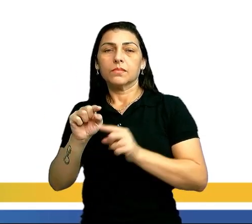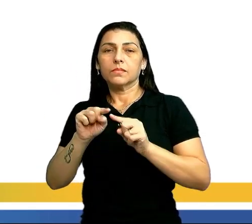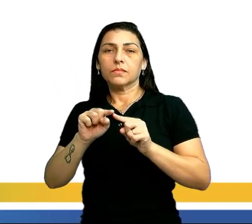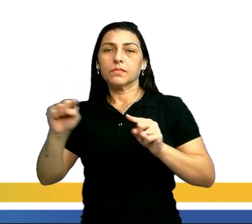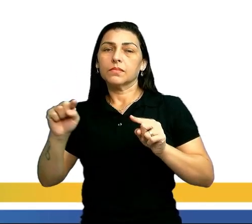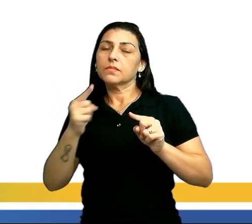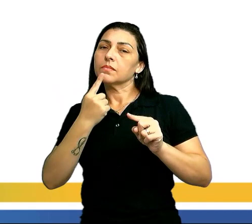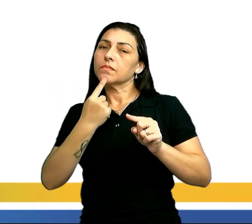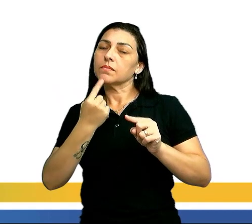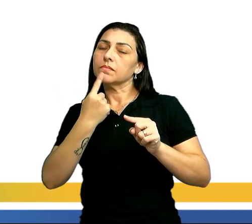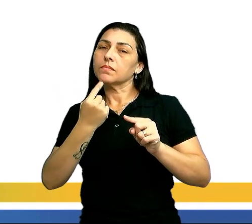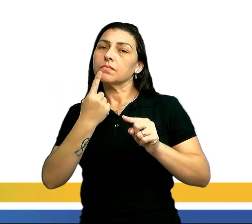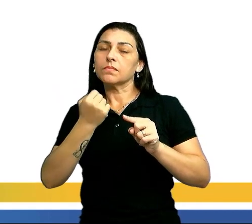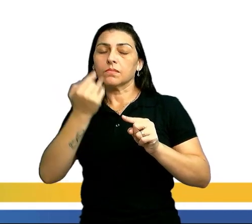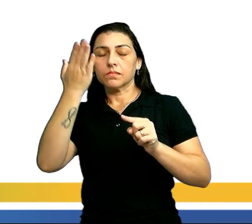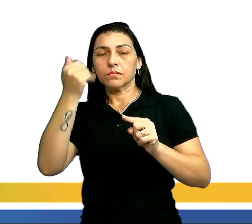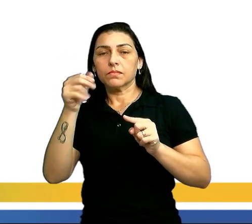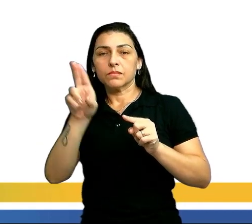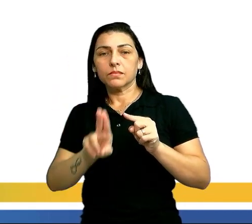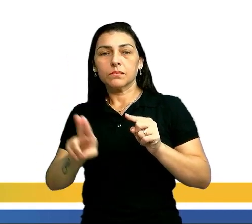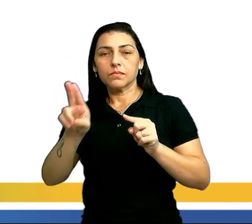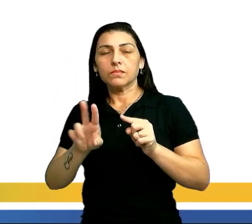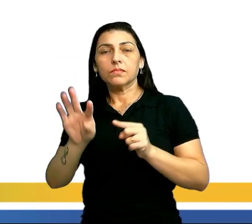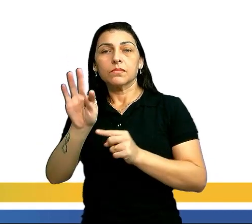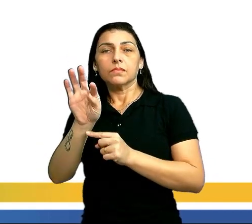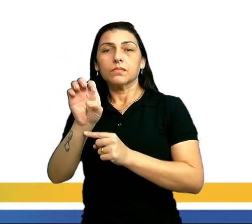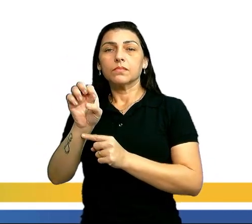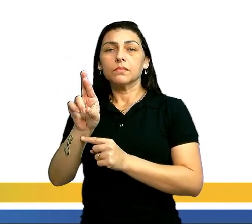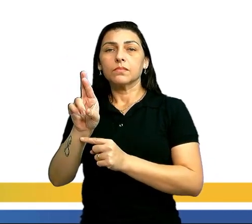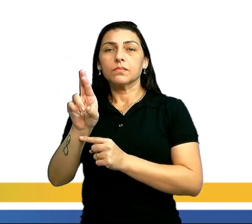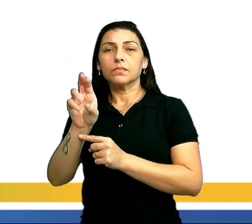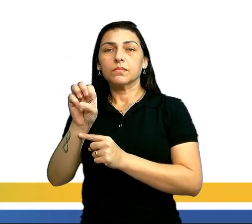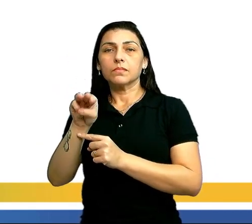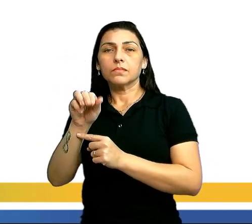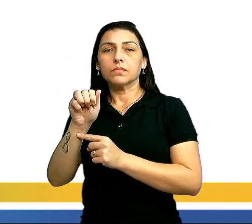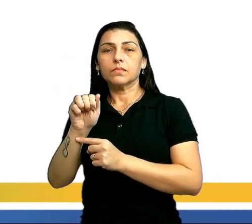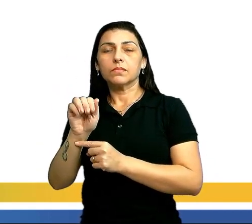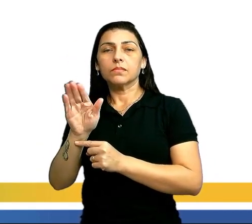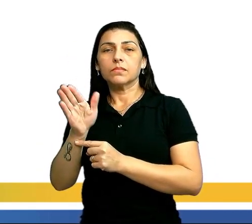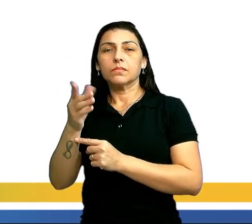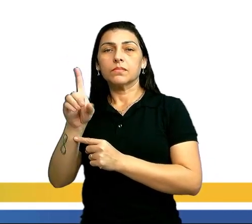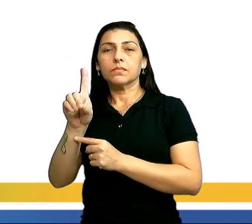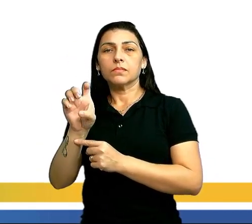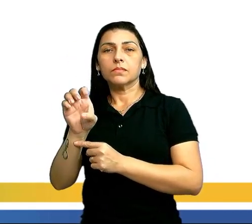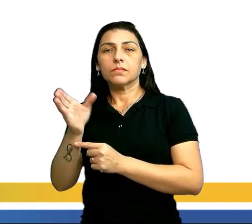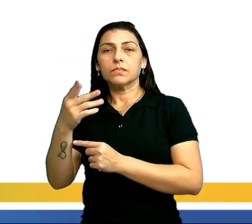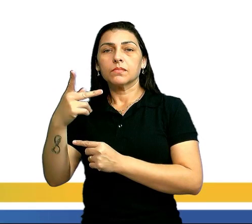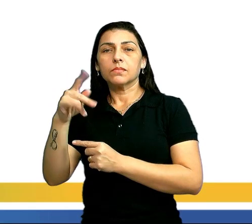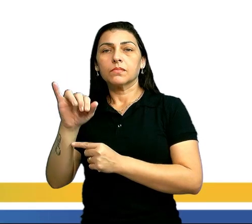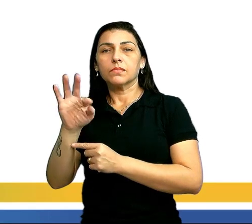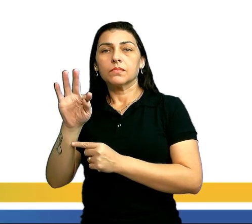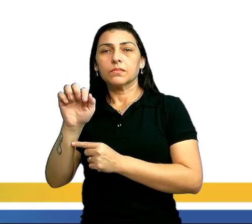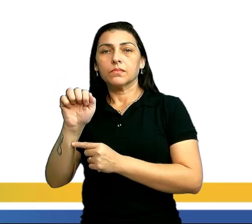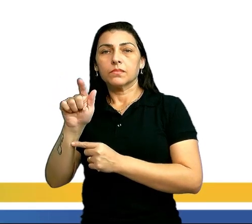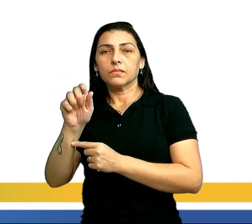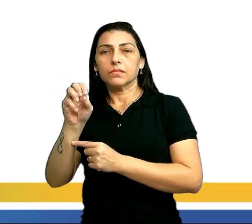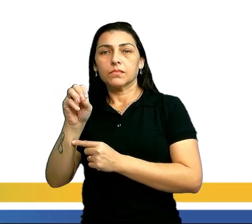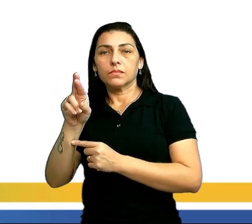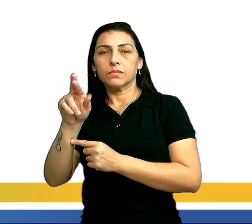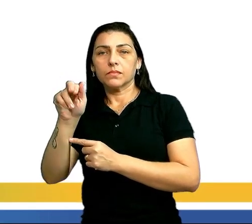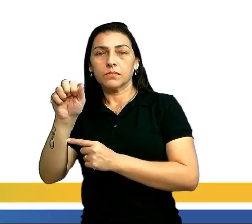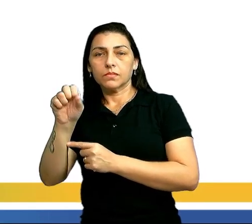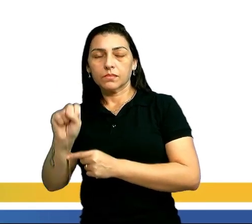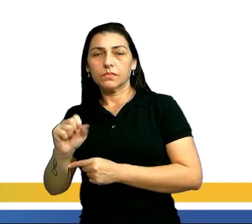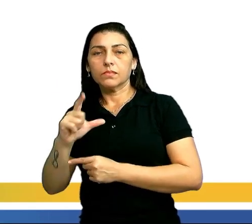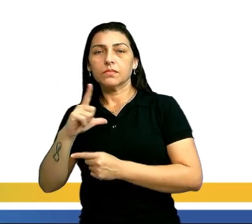Logo, para determinar, nós vamos utilizar o teorema de Pitágoras. Por quê? Vamos lá. No triângulo, nós temos